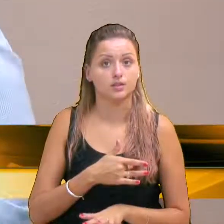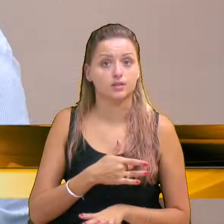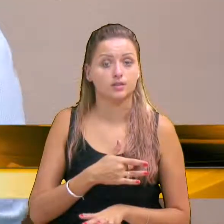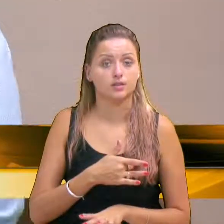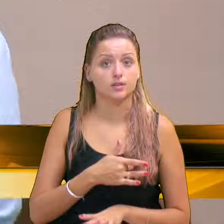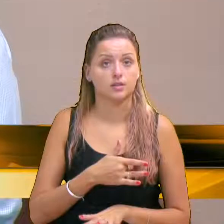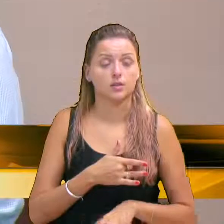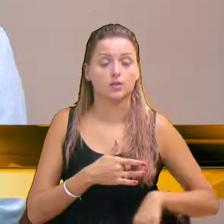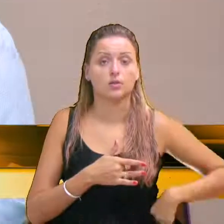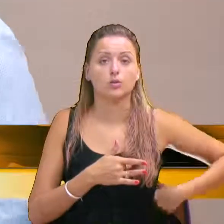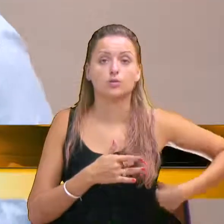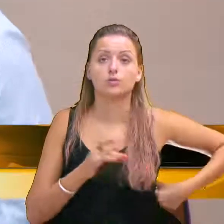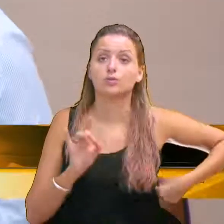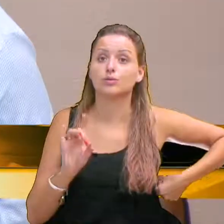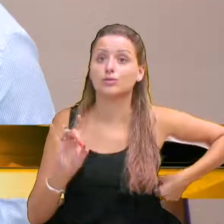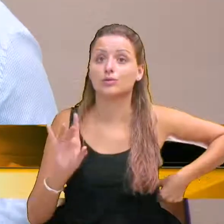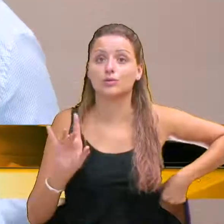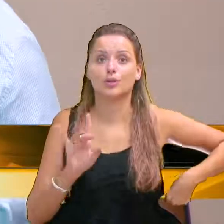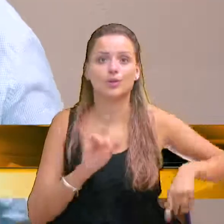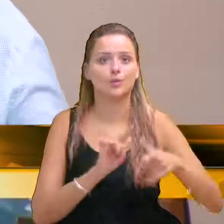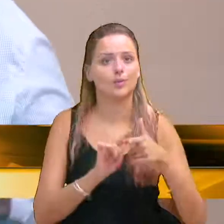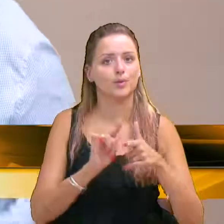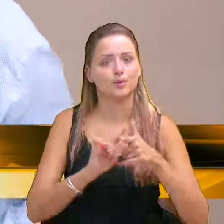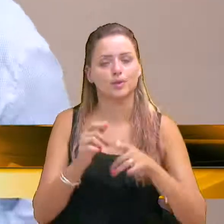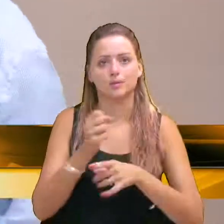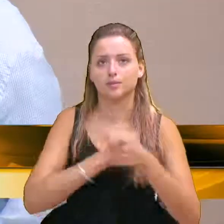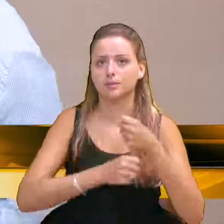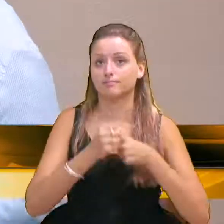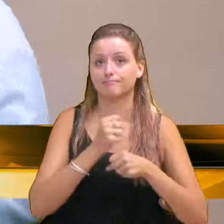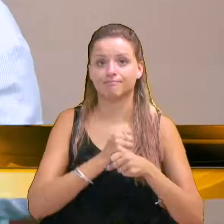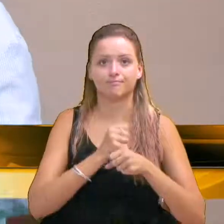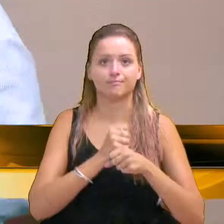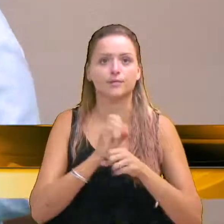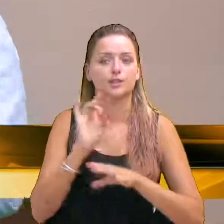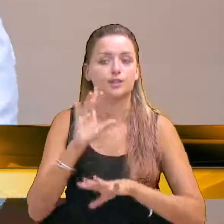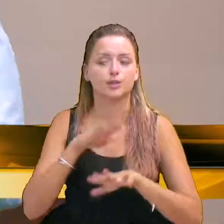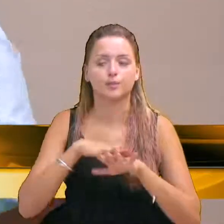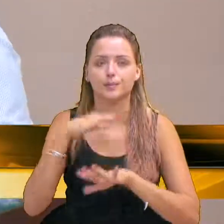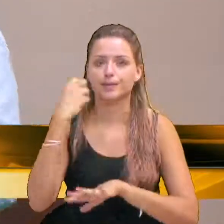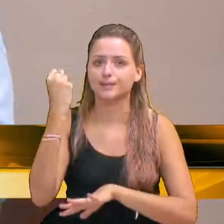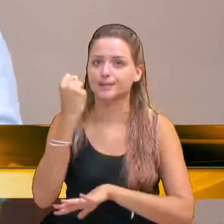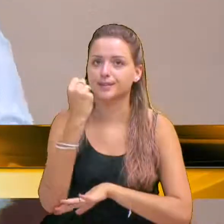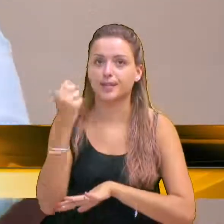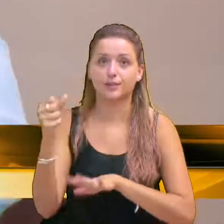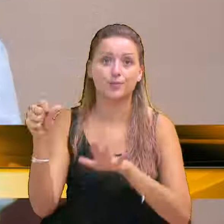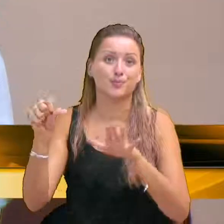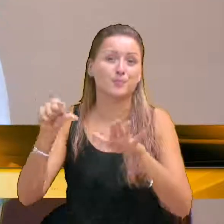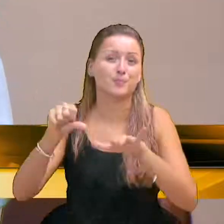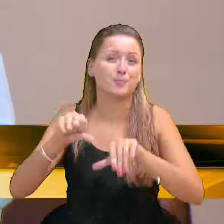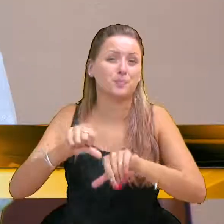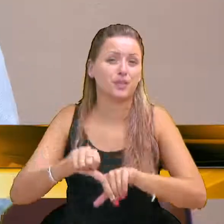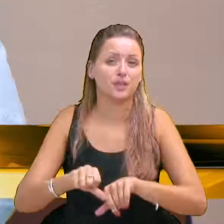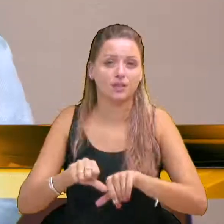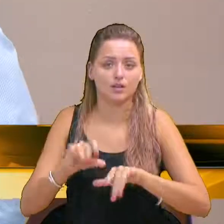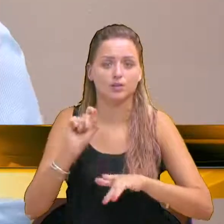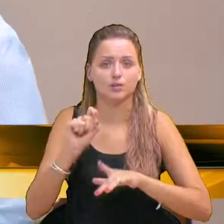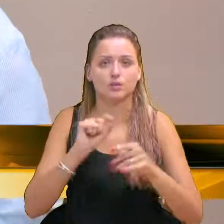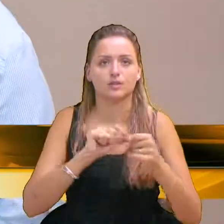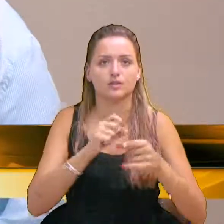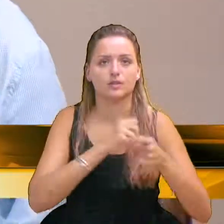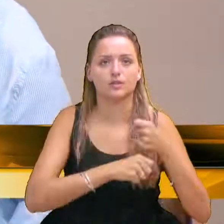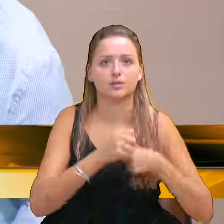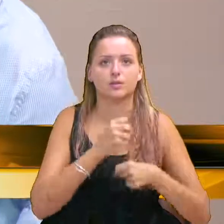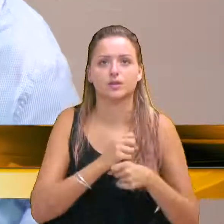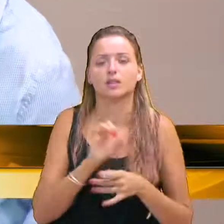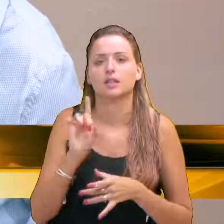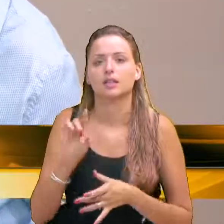só consequência do ano passado, né? Só se agrava mais, piora mais, em virtude do que foi feito o ano passado.